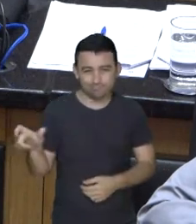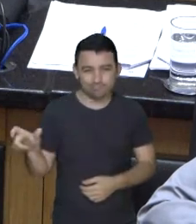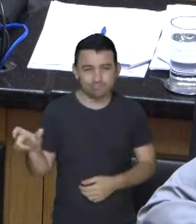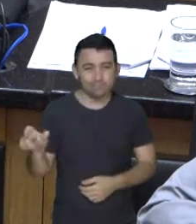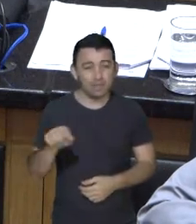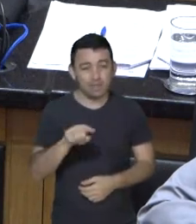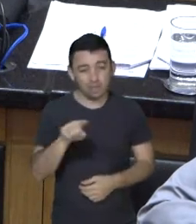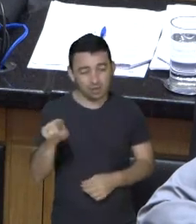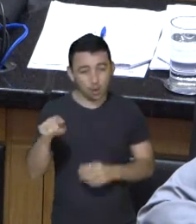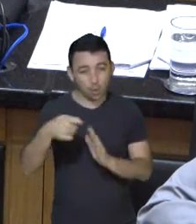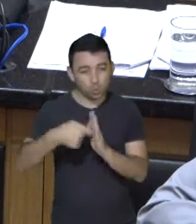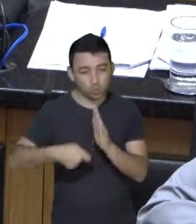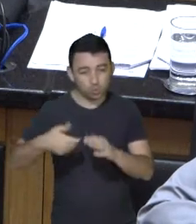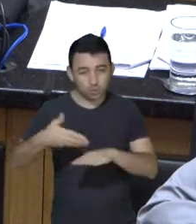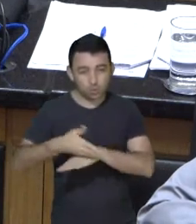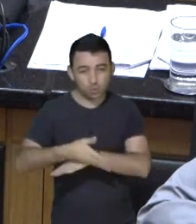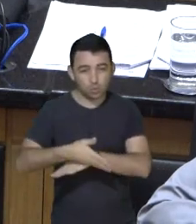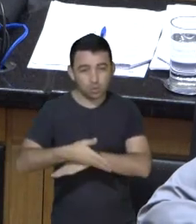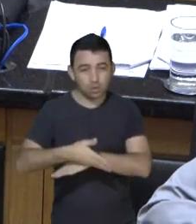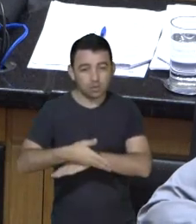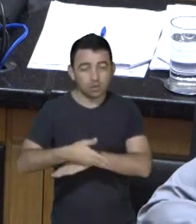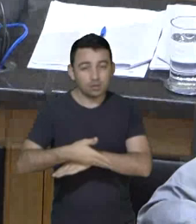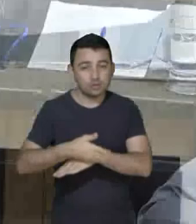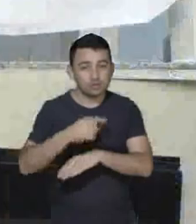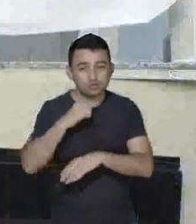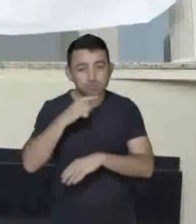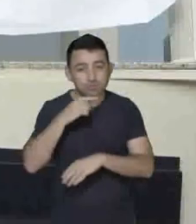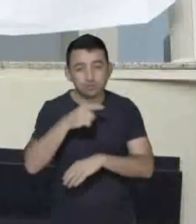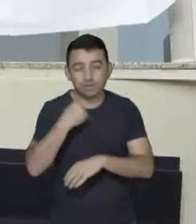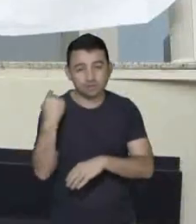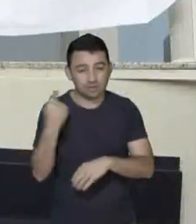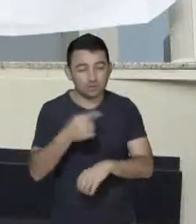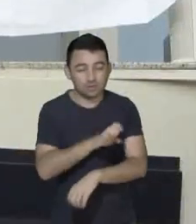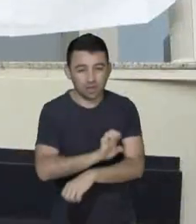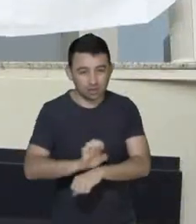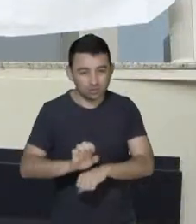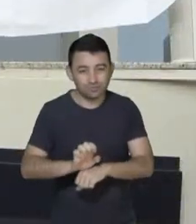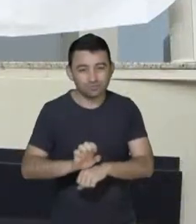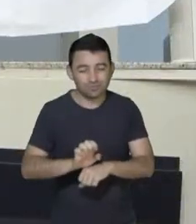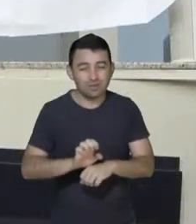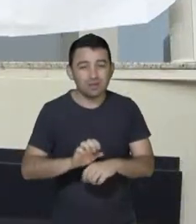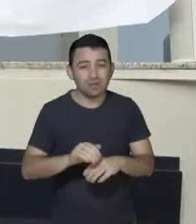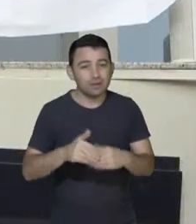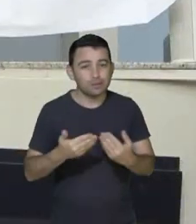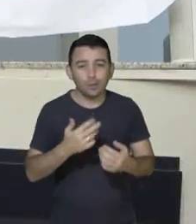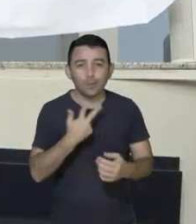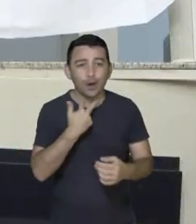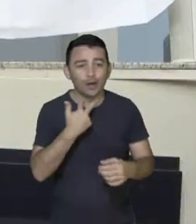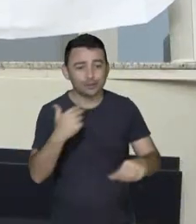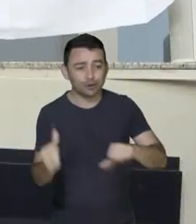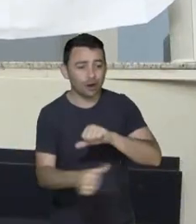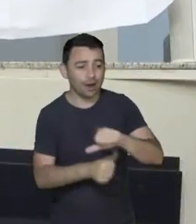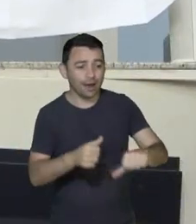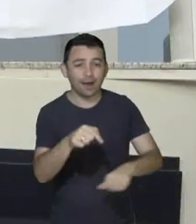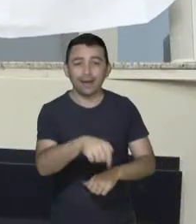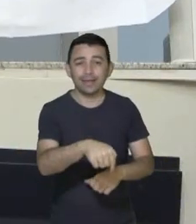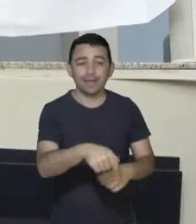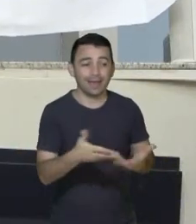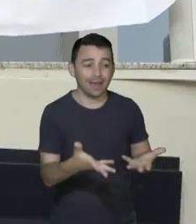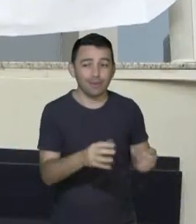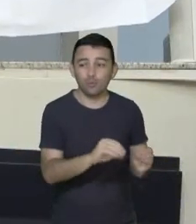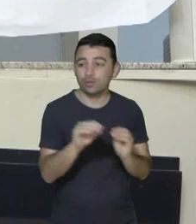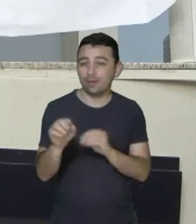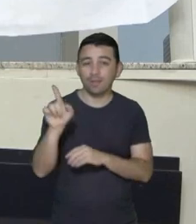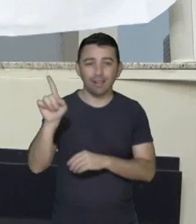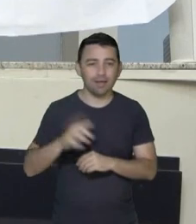no concurso porque não venceu ainda o estágio probatório, não pode fazer permuta com o que está aqui, que quer ir para lá. Não